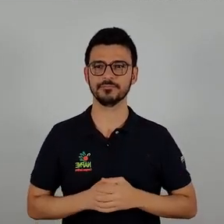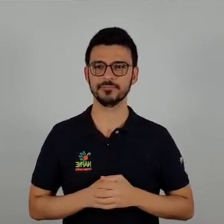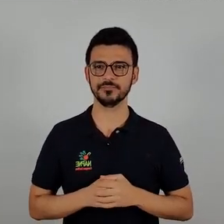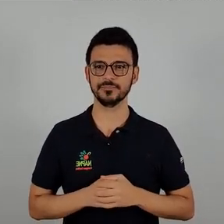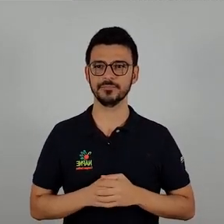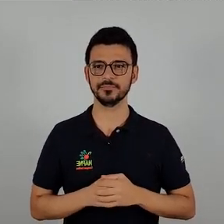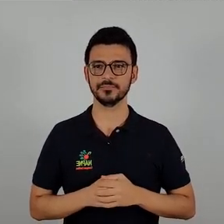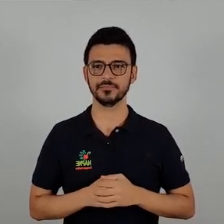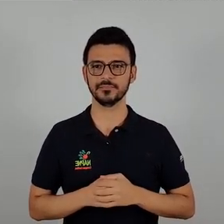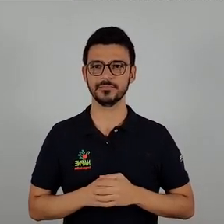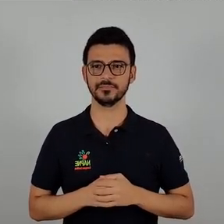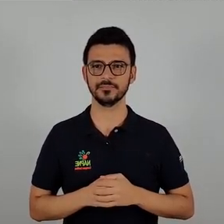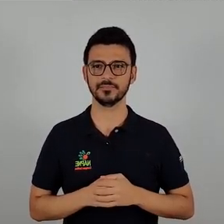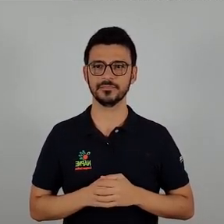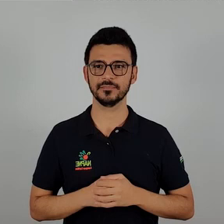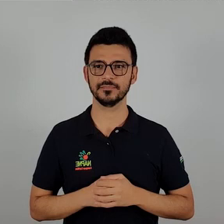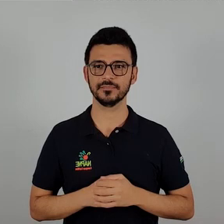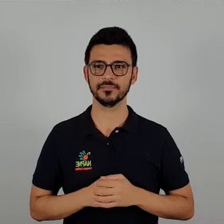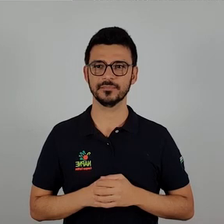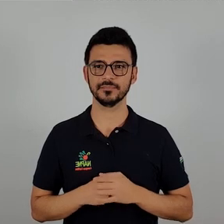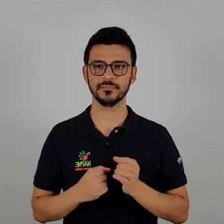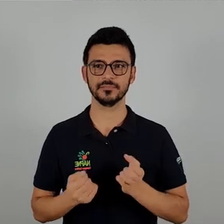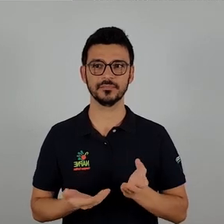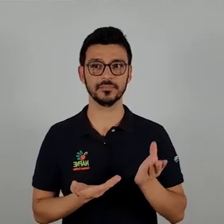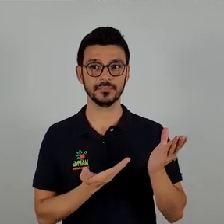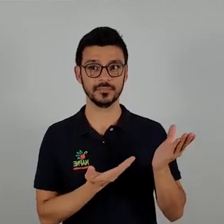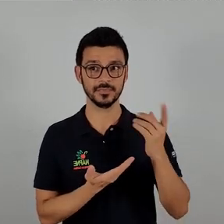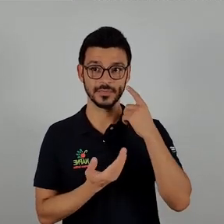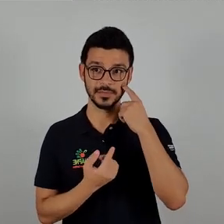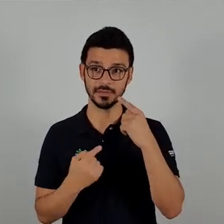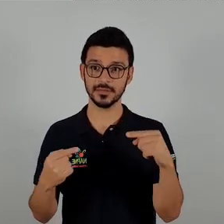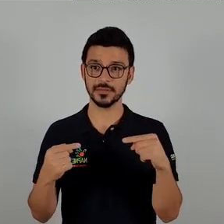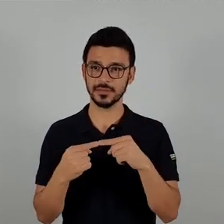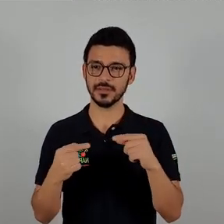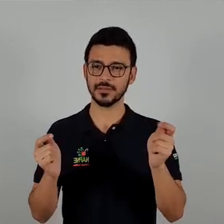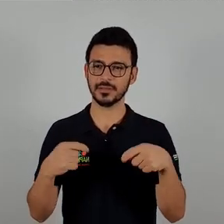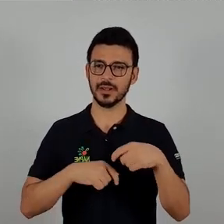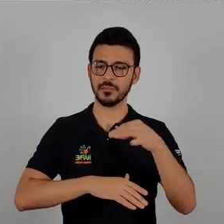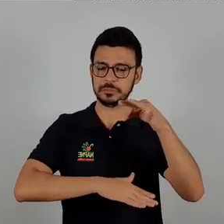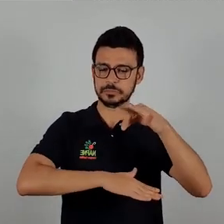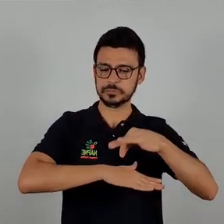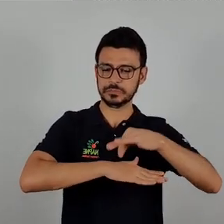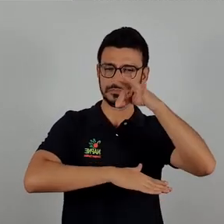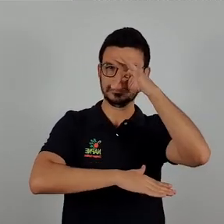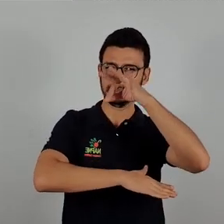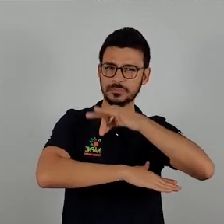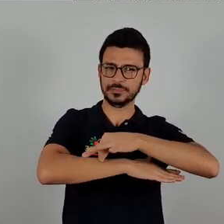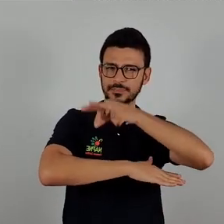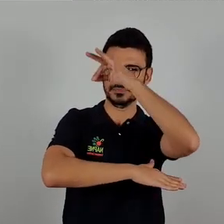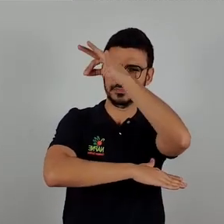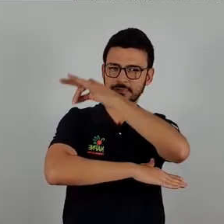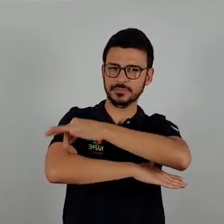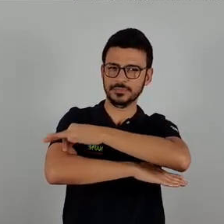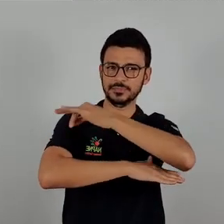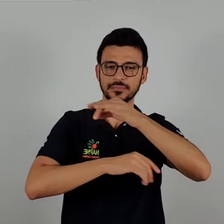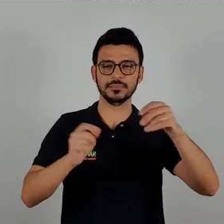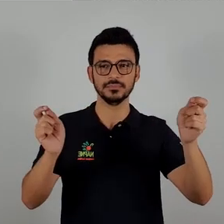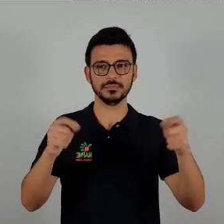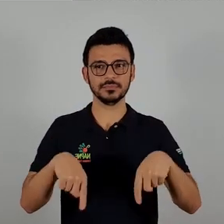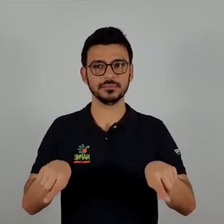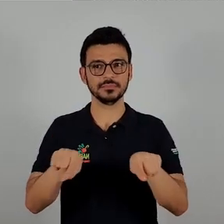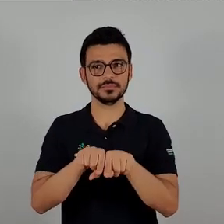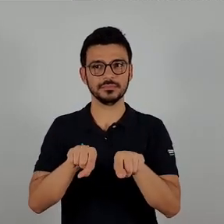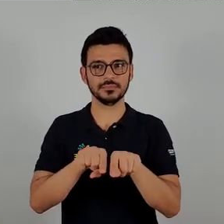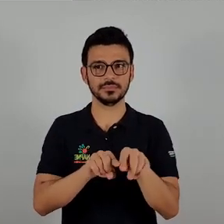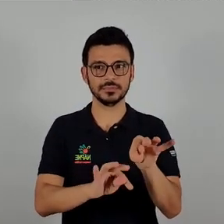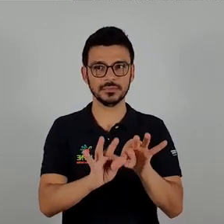da fórmula da fitoterapia chinesa. Muitos pontos. Nós humanos, 1.473 pontos,